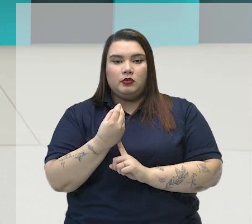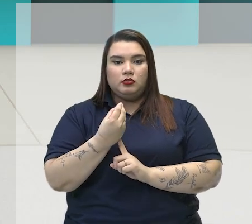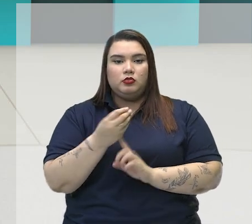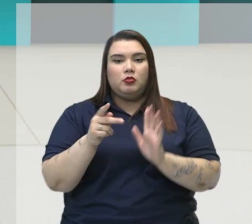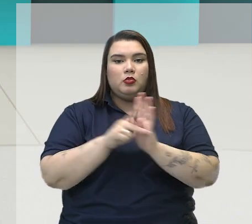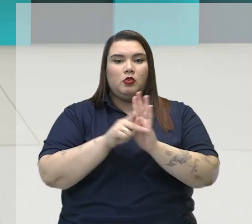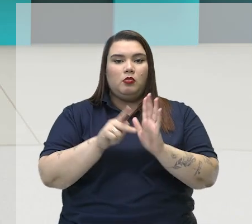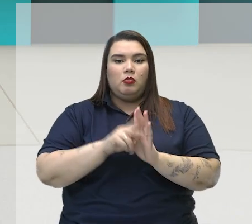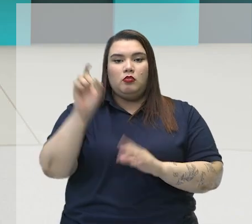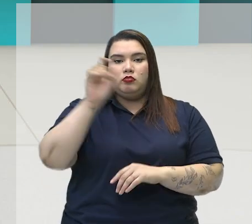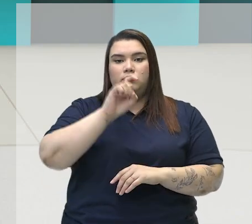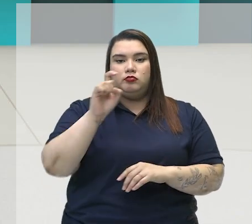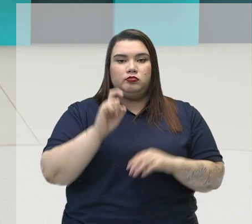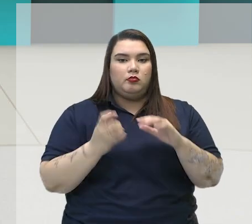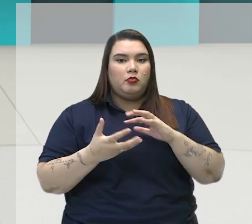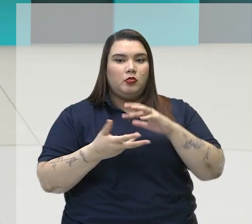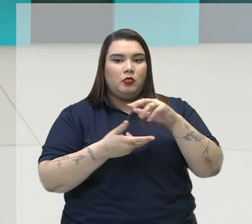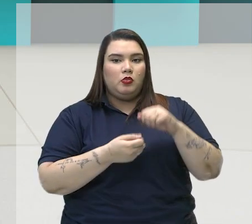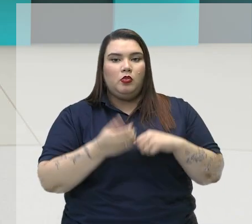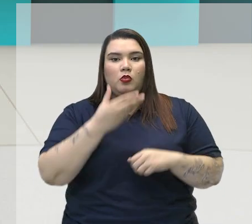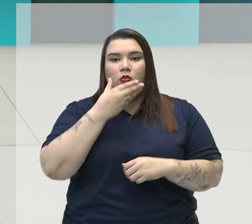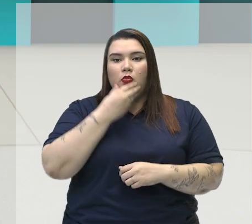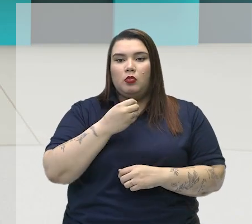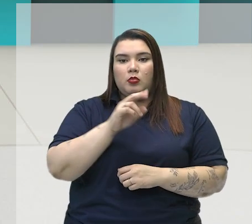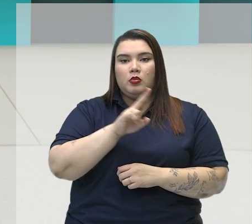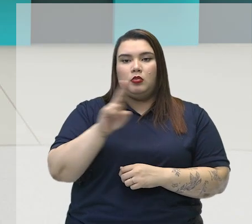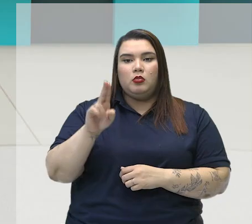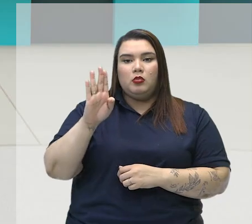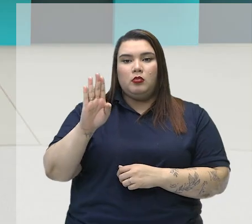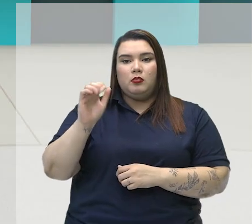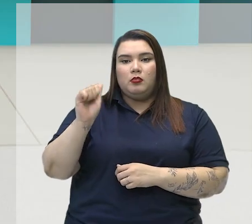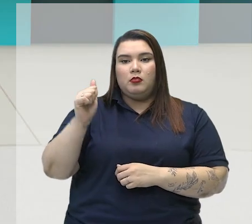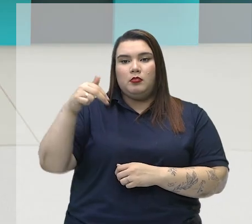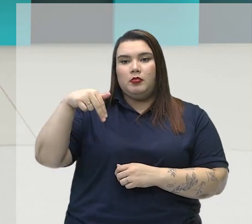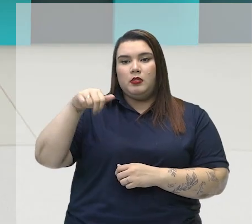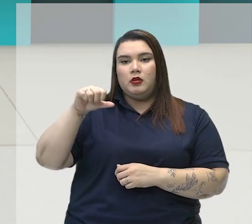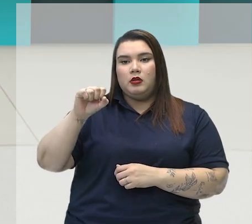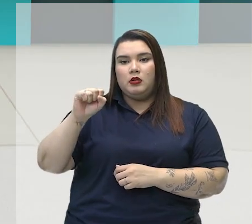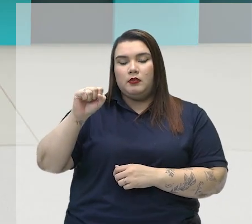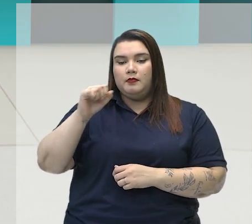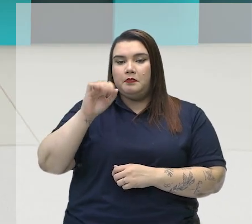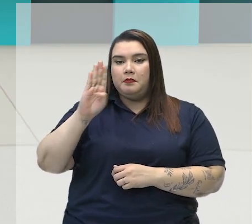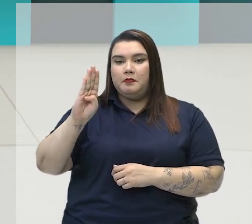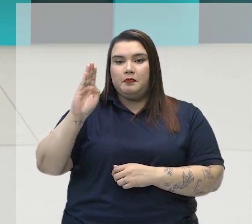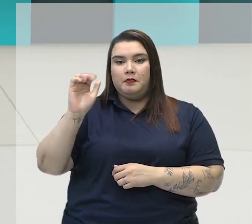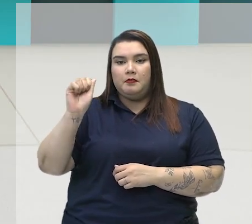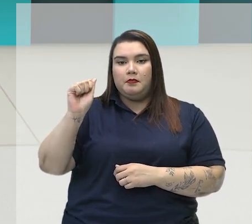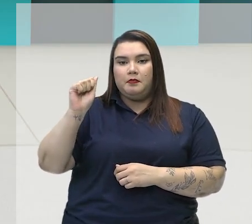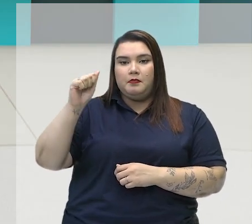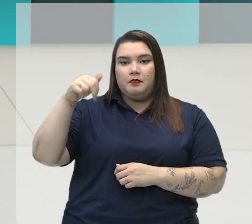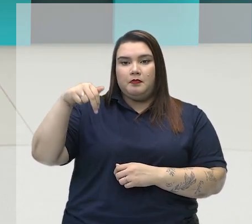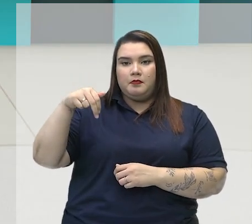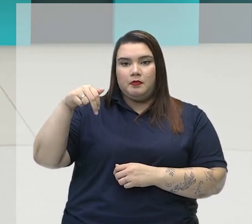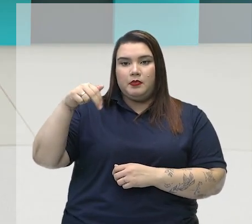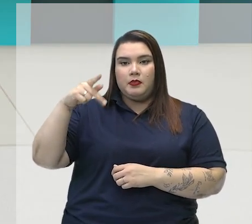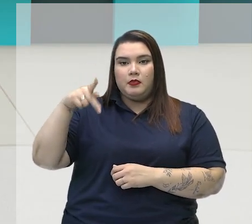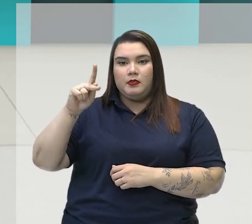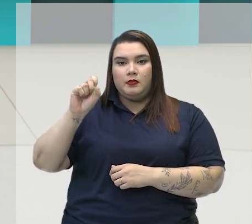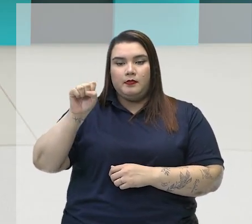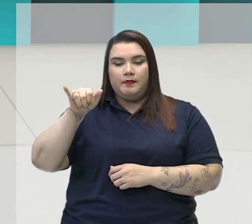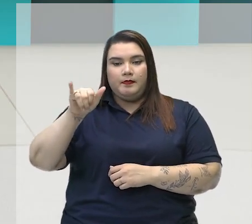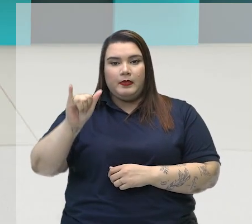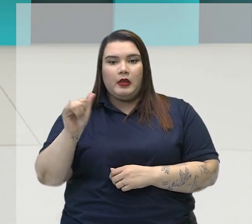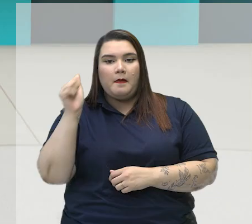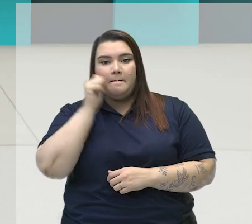grafiteiro internacional, que é o Banksy, certo? E essa obra dele aqui é chamada Girl with Balloon, ou